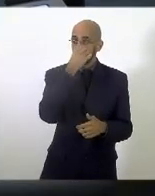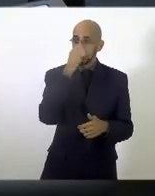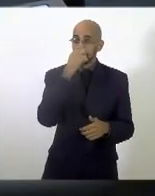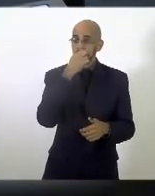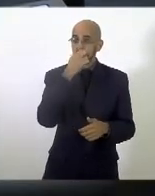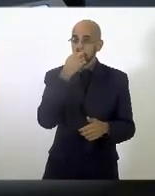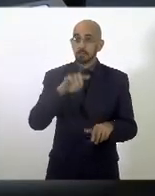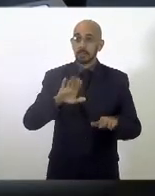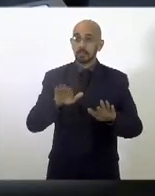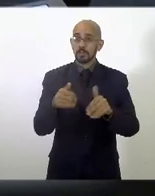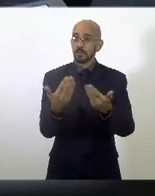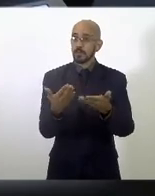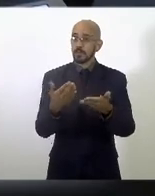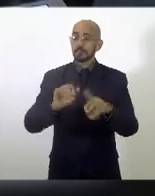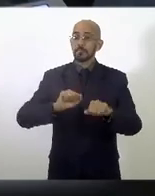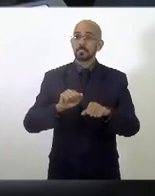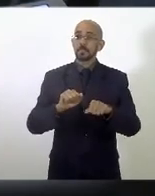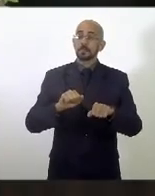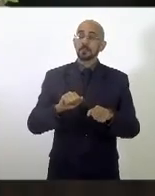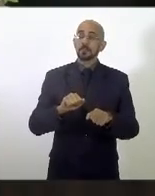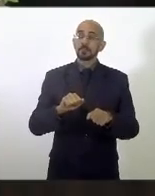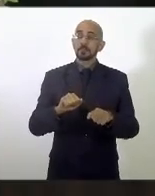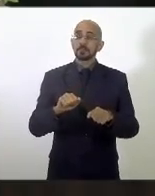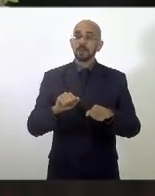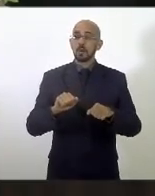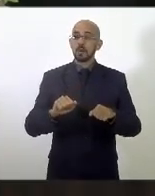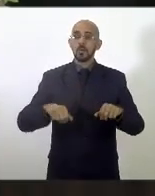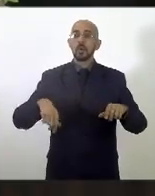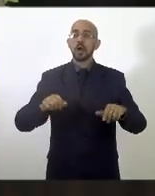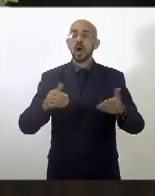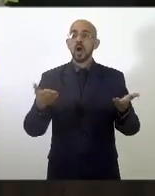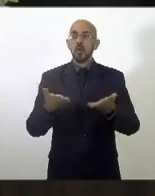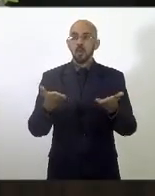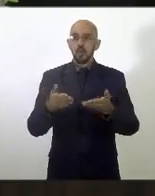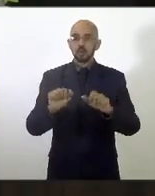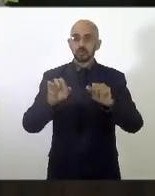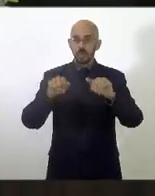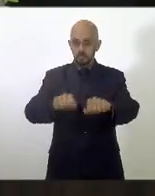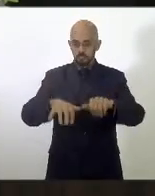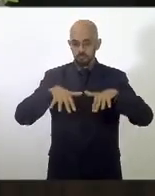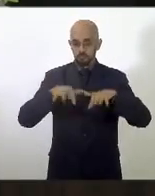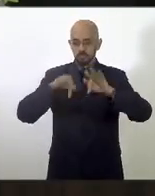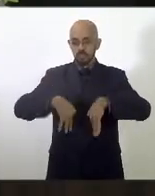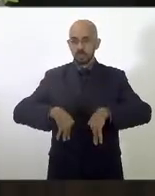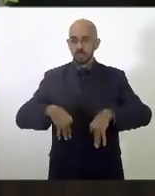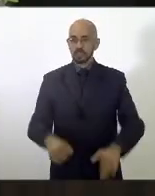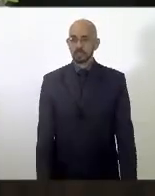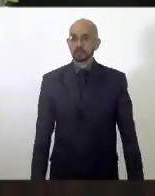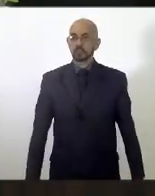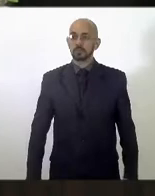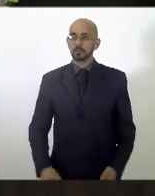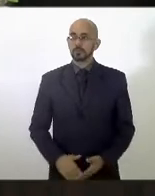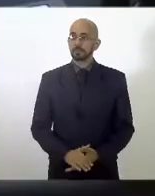na primeira sessão extraordinária do dia. A mesma está encerrada.